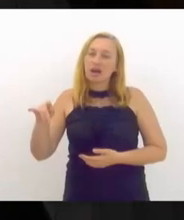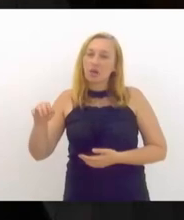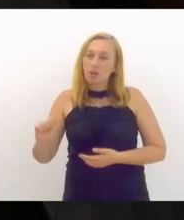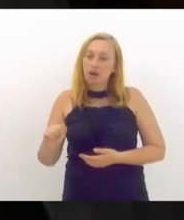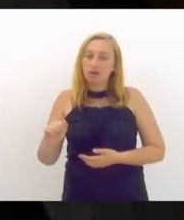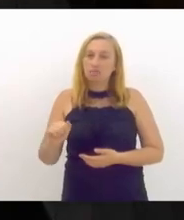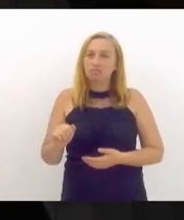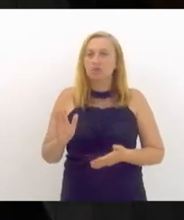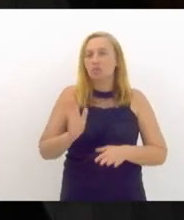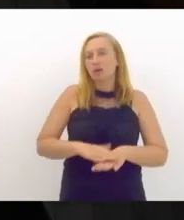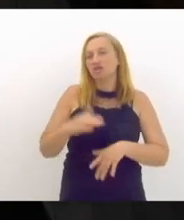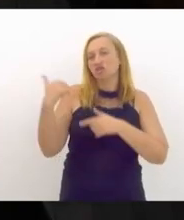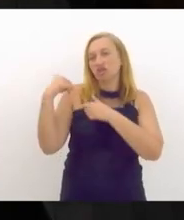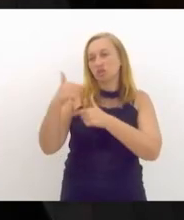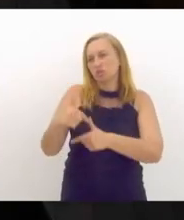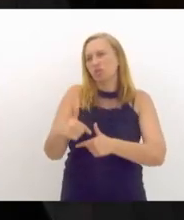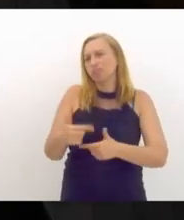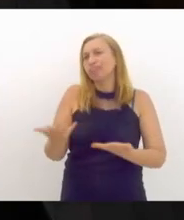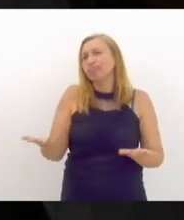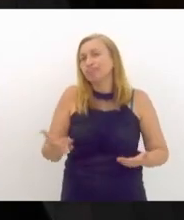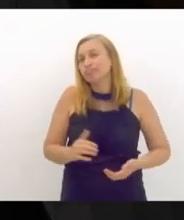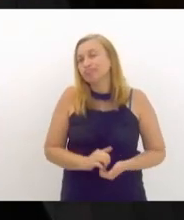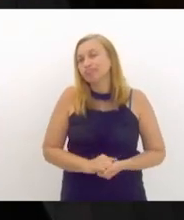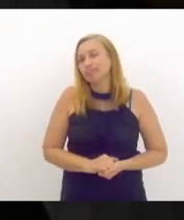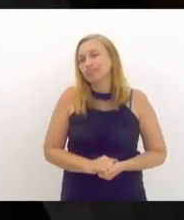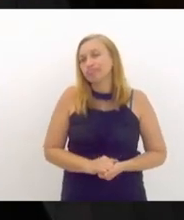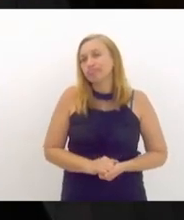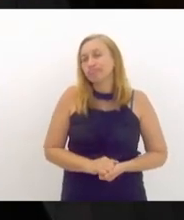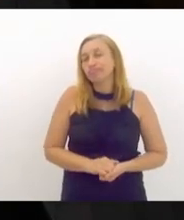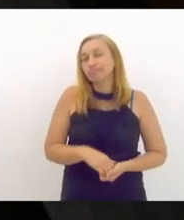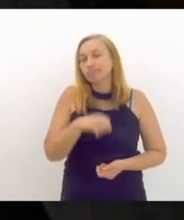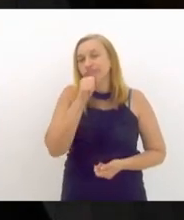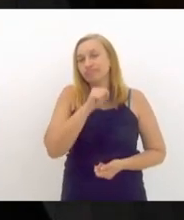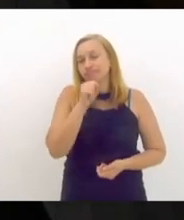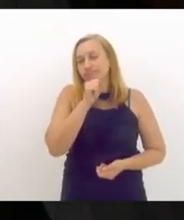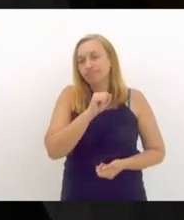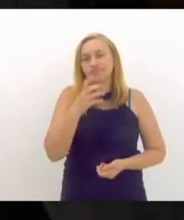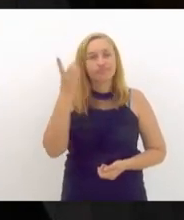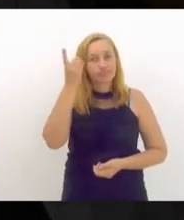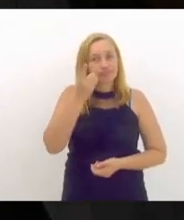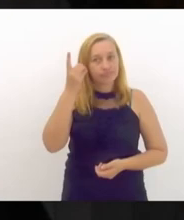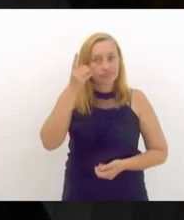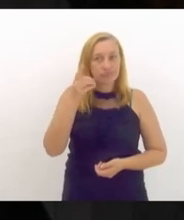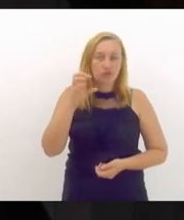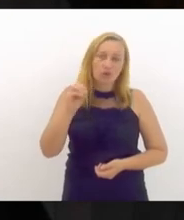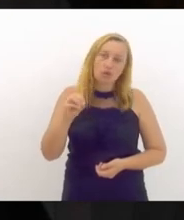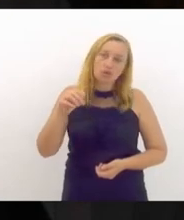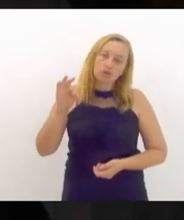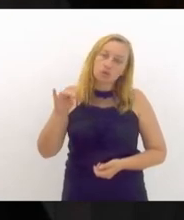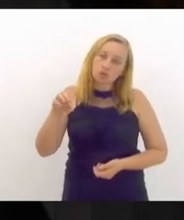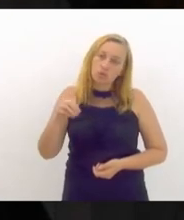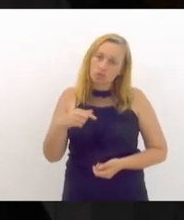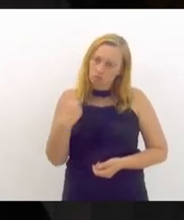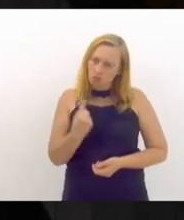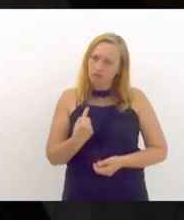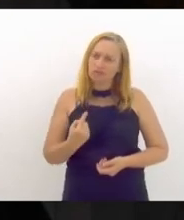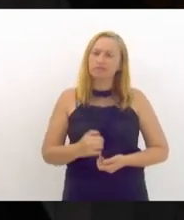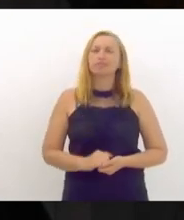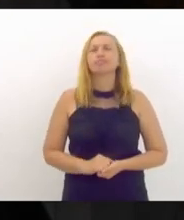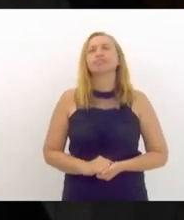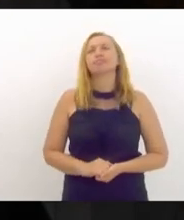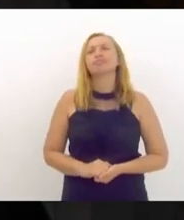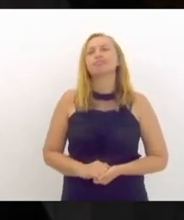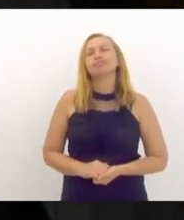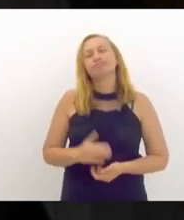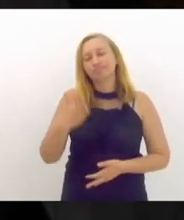mais tradicional, os antigos, deputado Otônico, como nós, eram